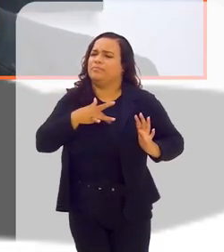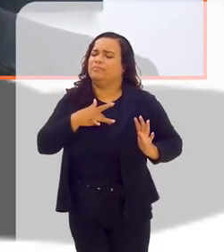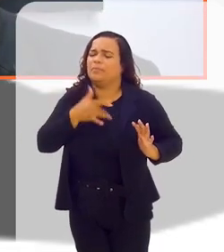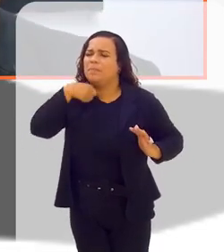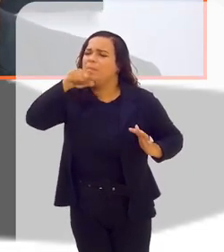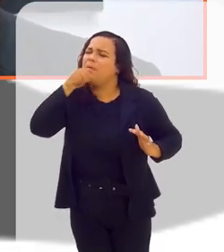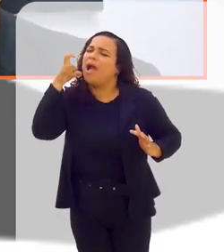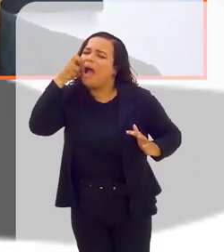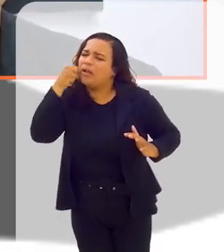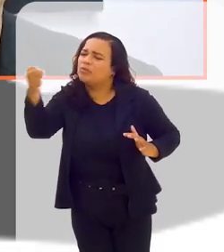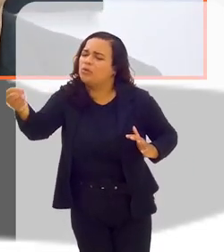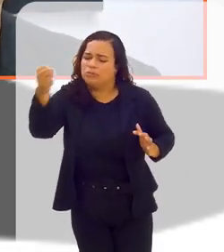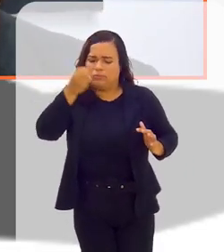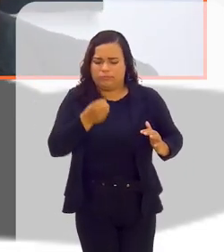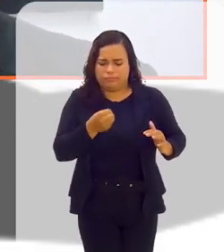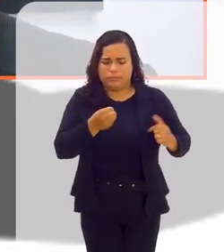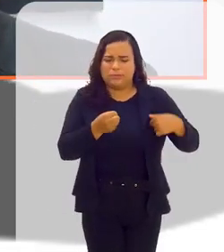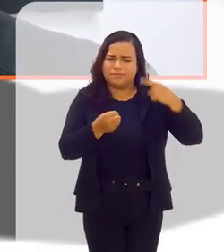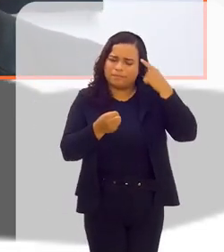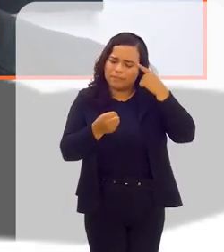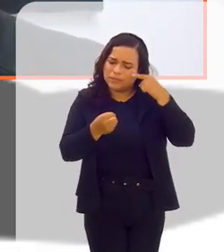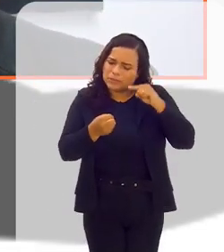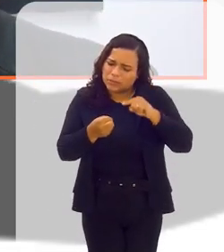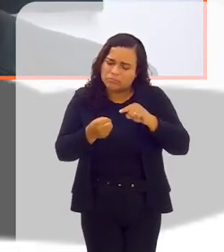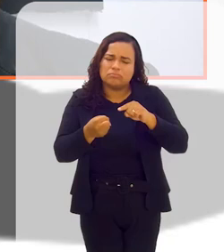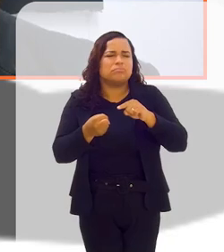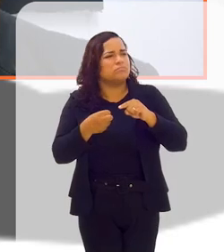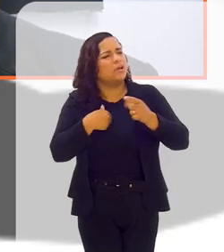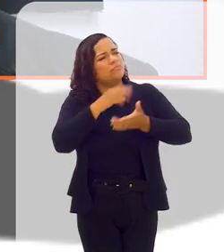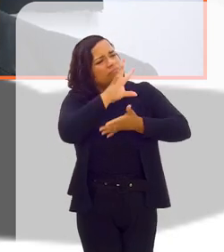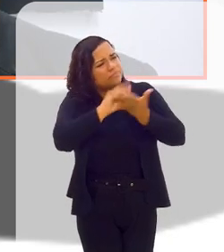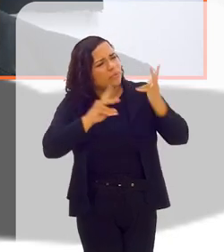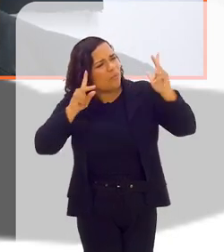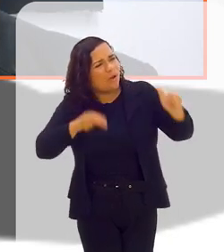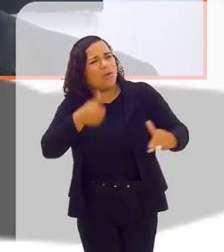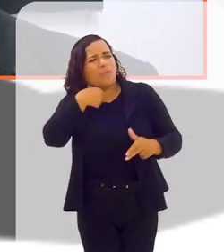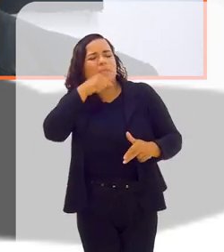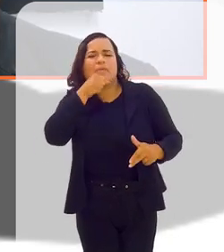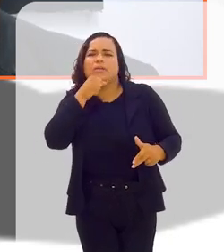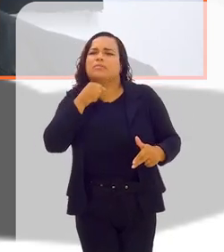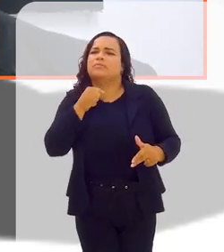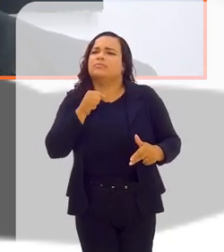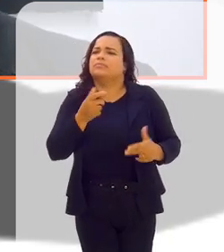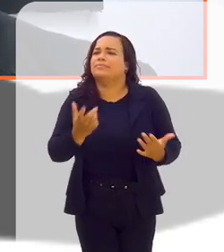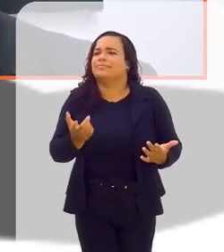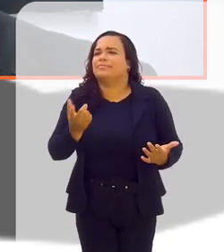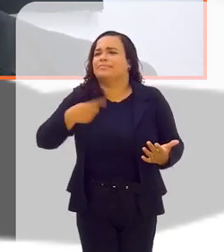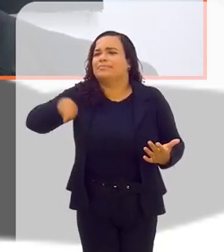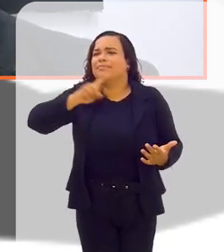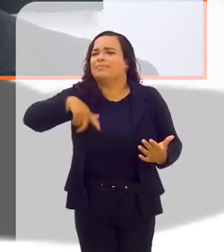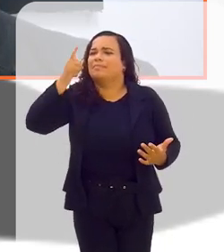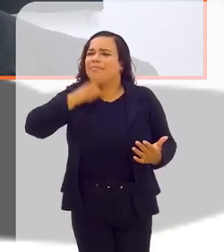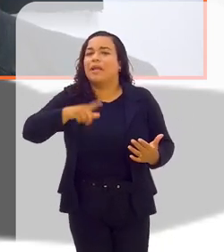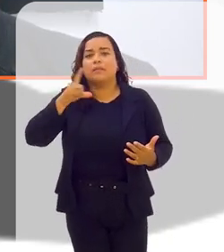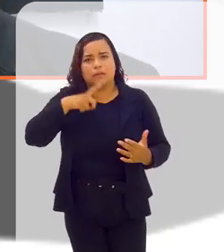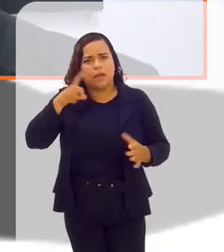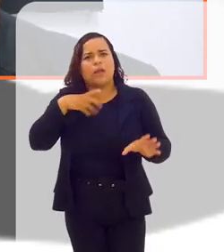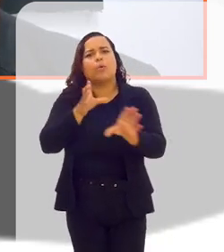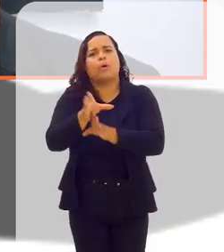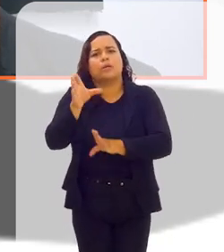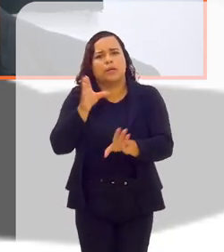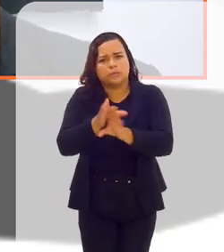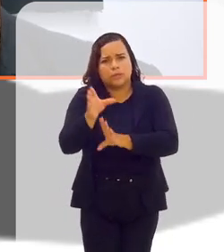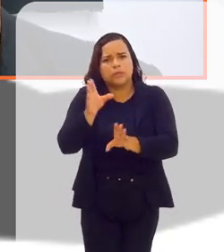E como essa ajuda, ela também acaba, de uma certa forma, trazendo um retorno, porque existe até